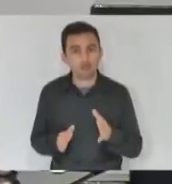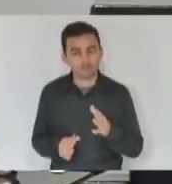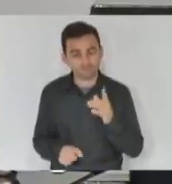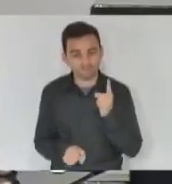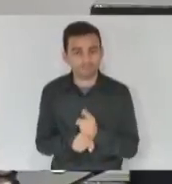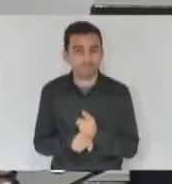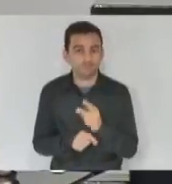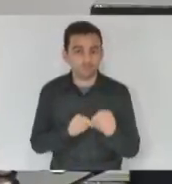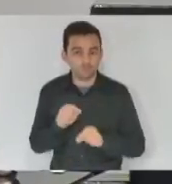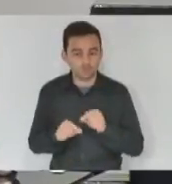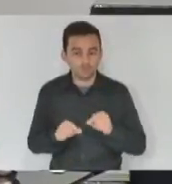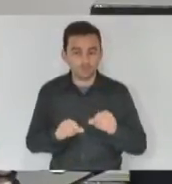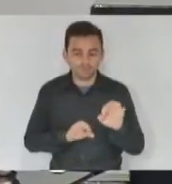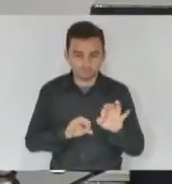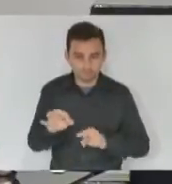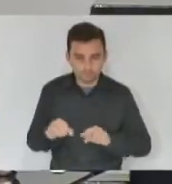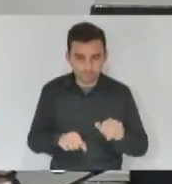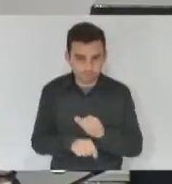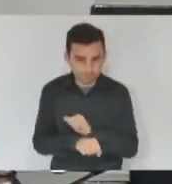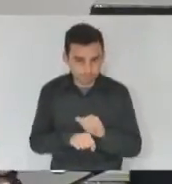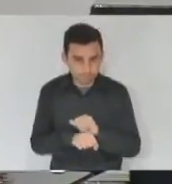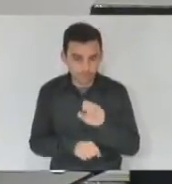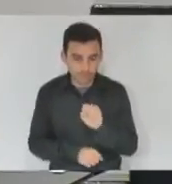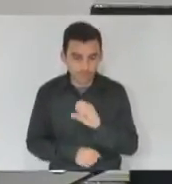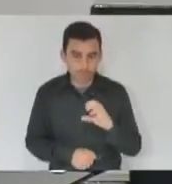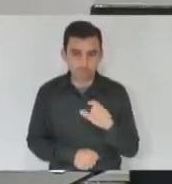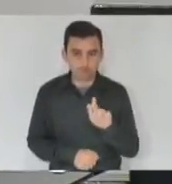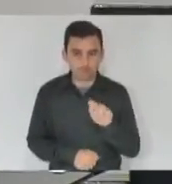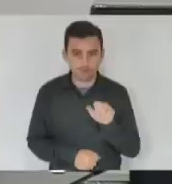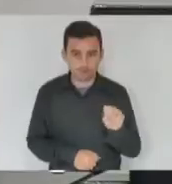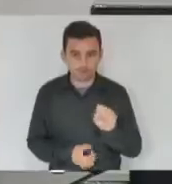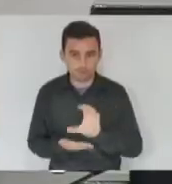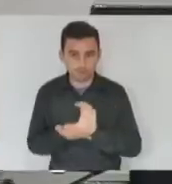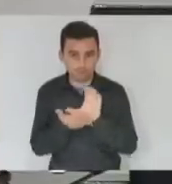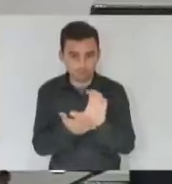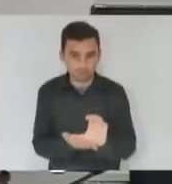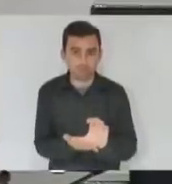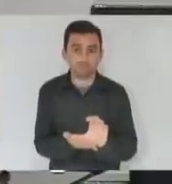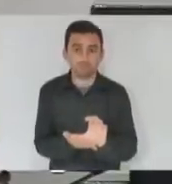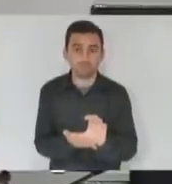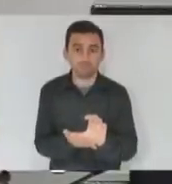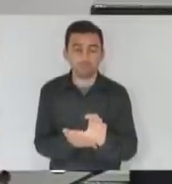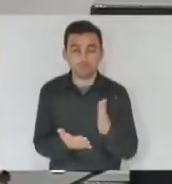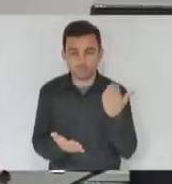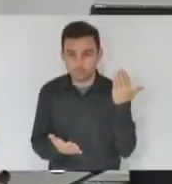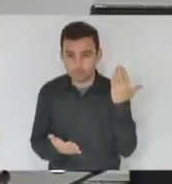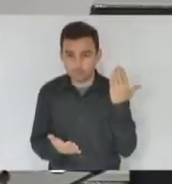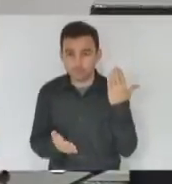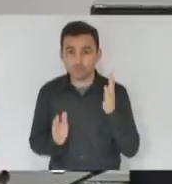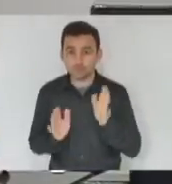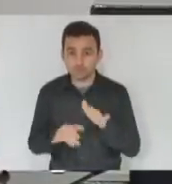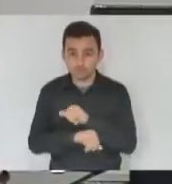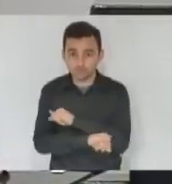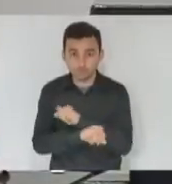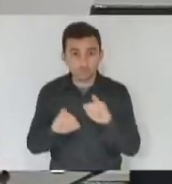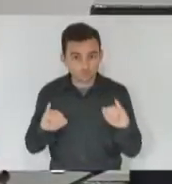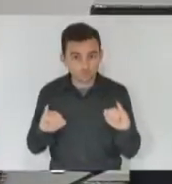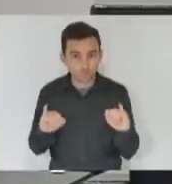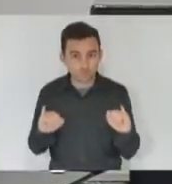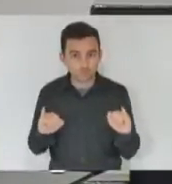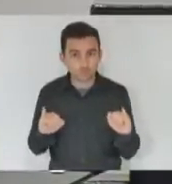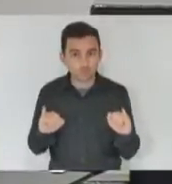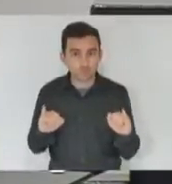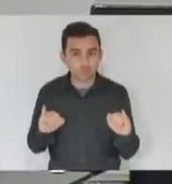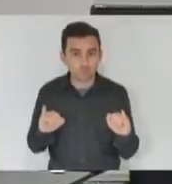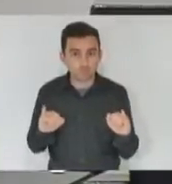da SCGAS, com os investimentos que foram anunciados,